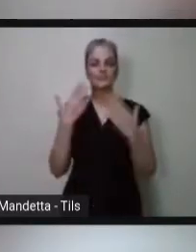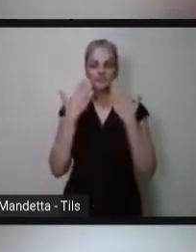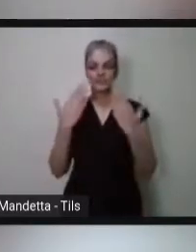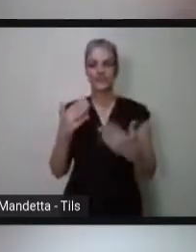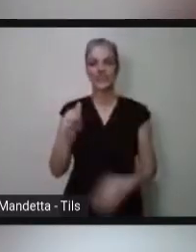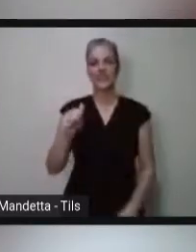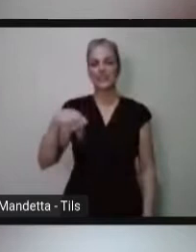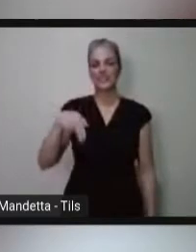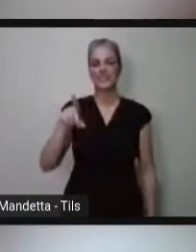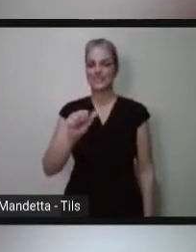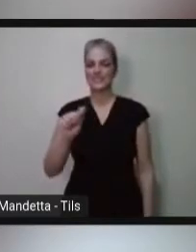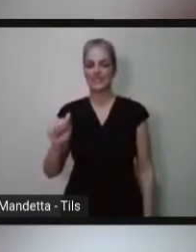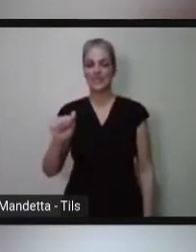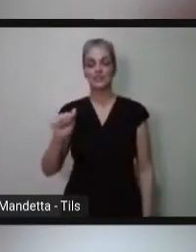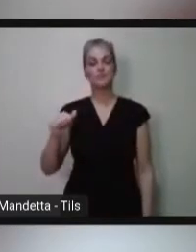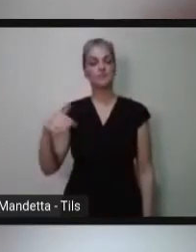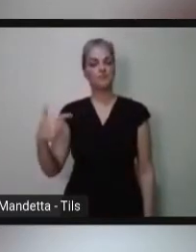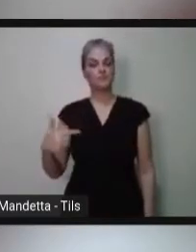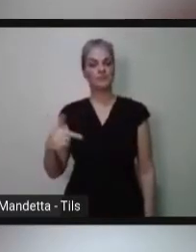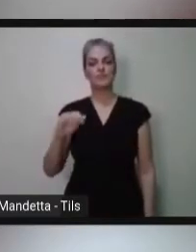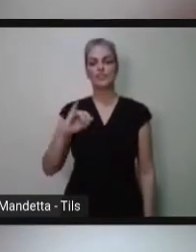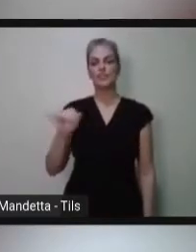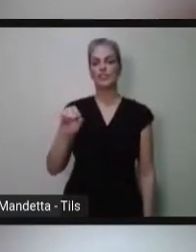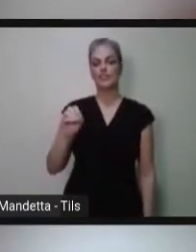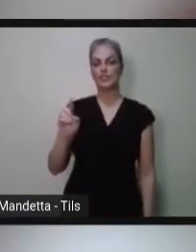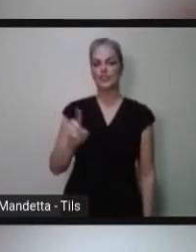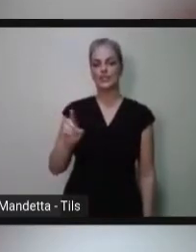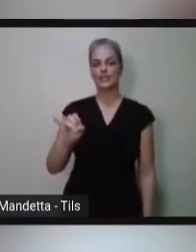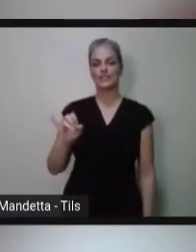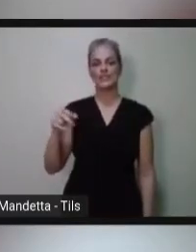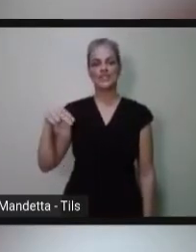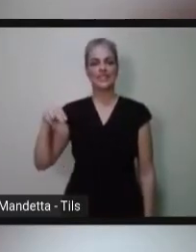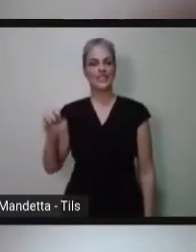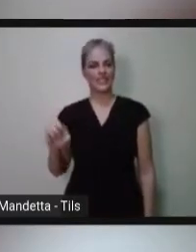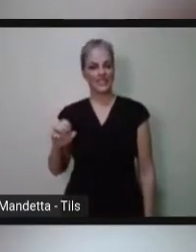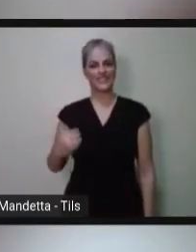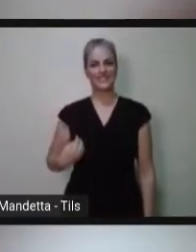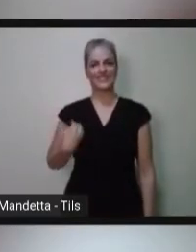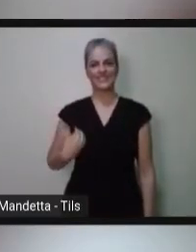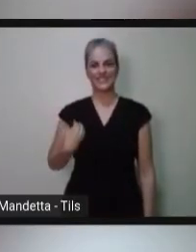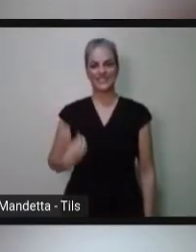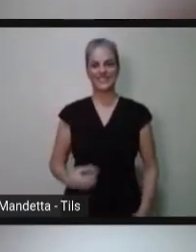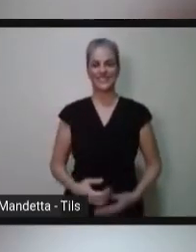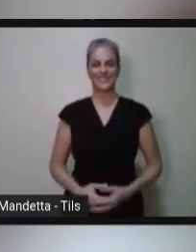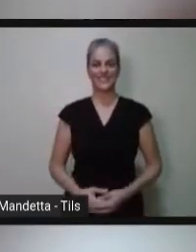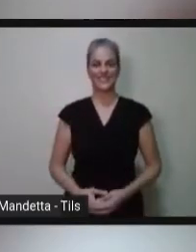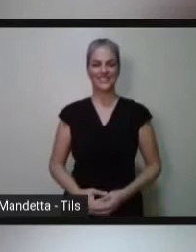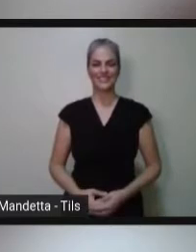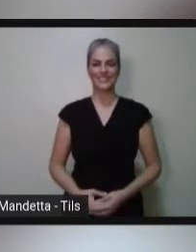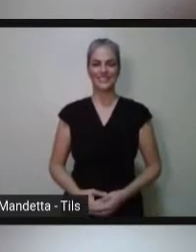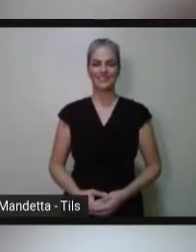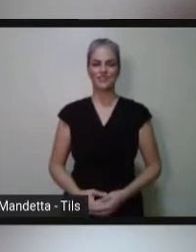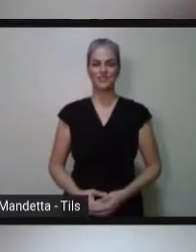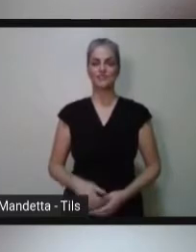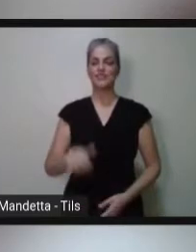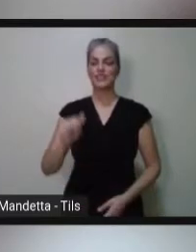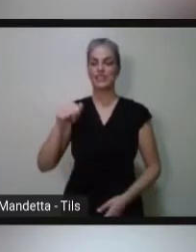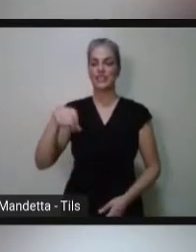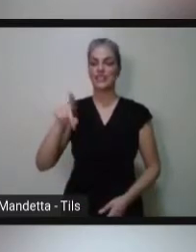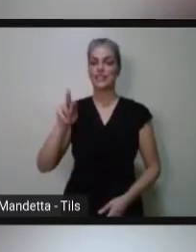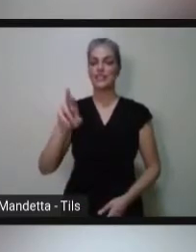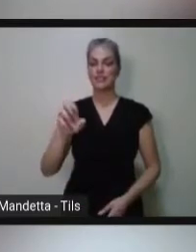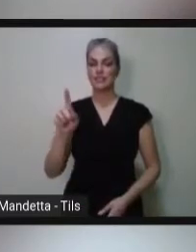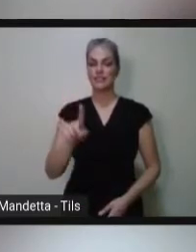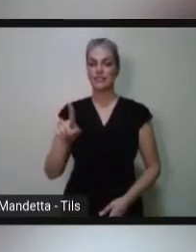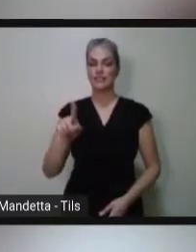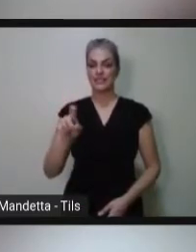a professora Josiane também terá uma participação importante. A professora Andressa Mafezoni, ela é professora do